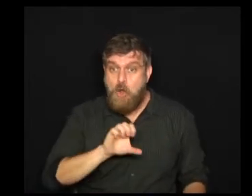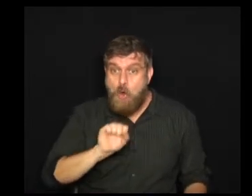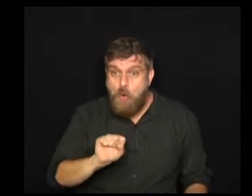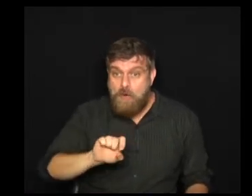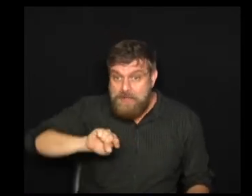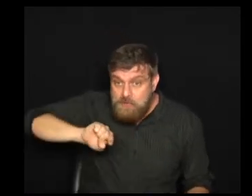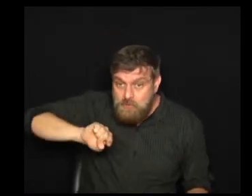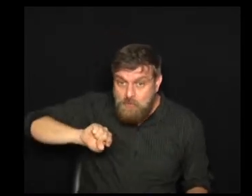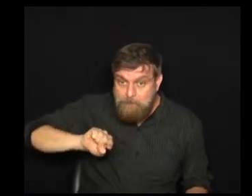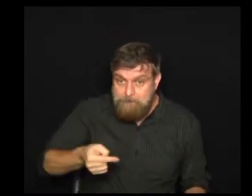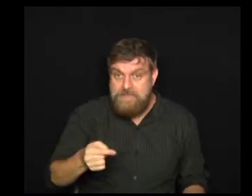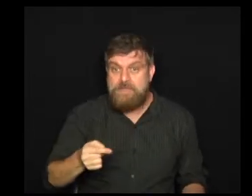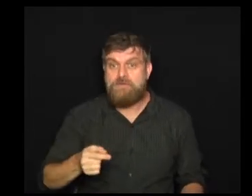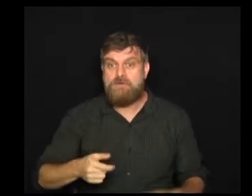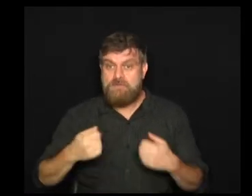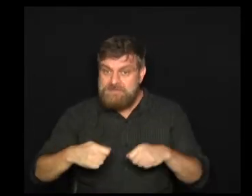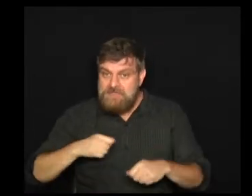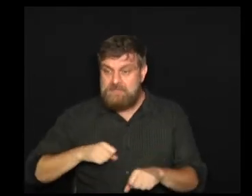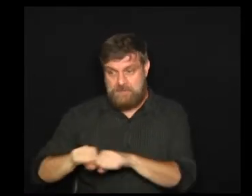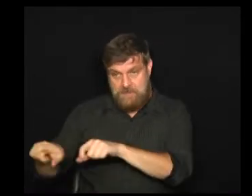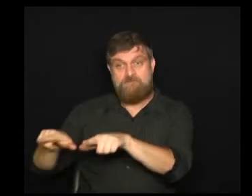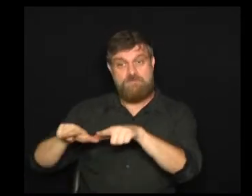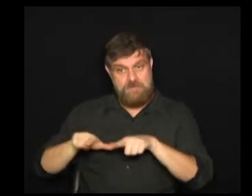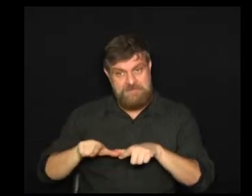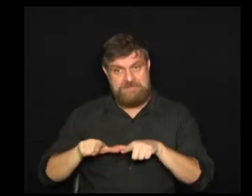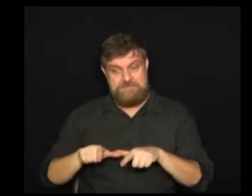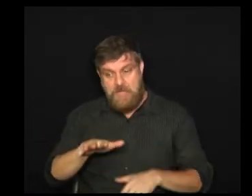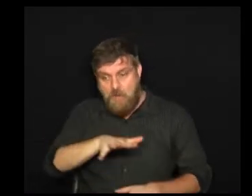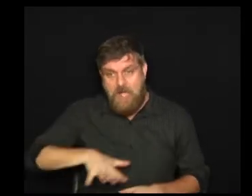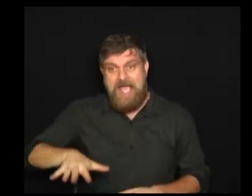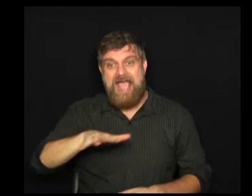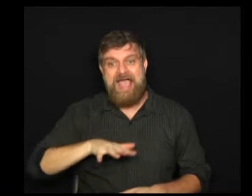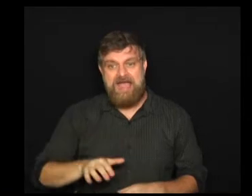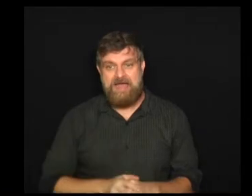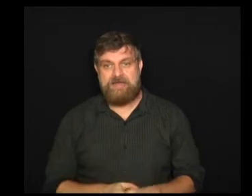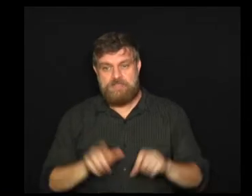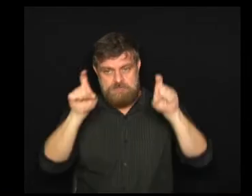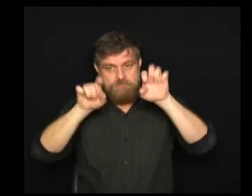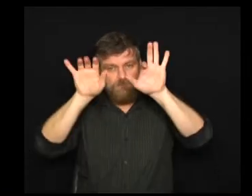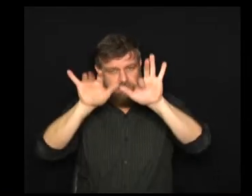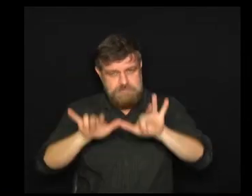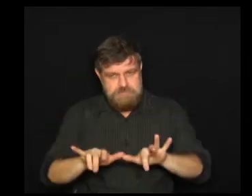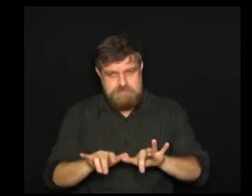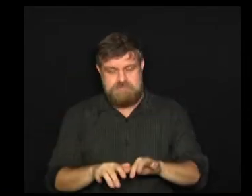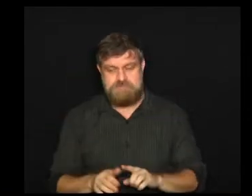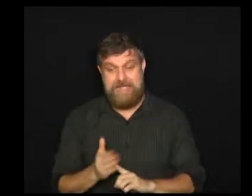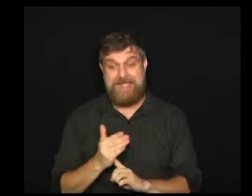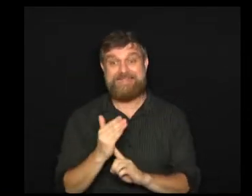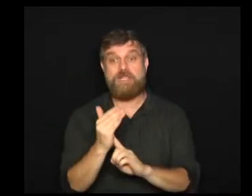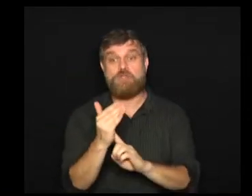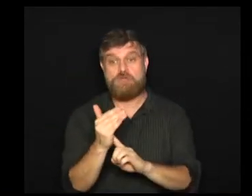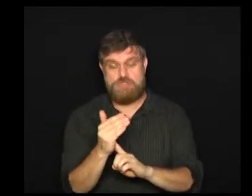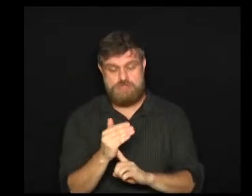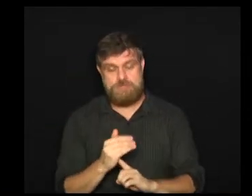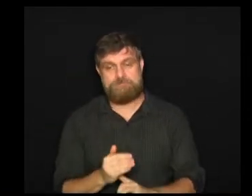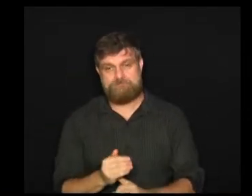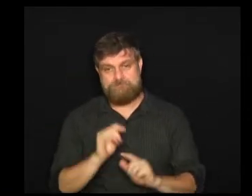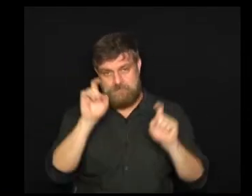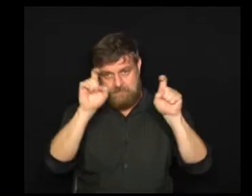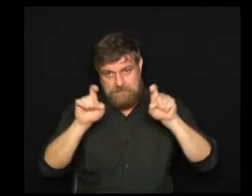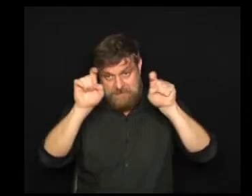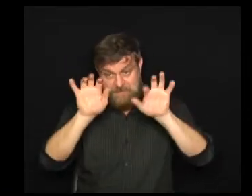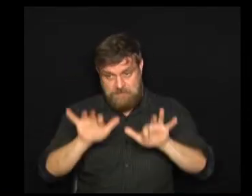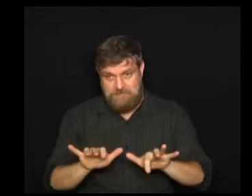de TI, tem que ter formação, tem que ter um monte tem umas especificidades grandes, né? Então eu acho difícil